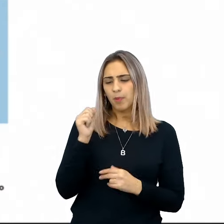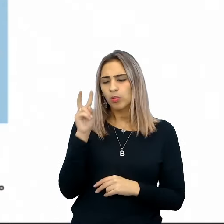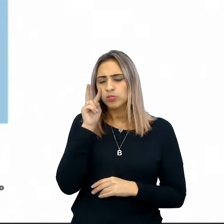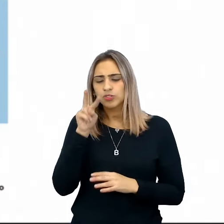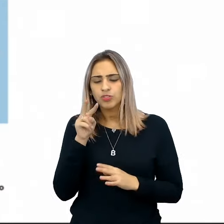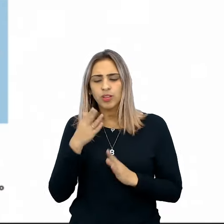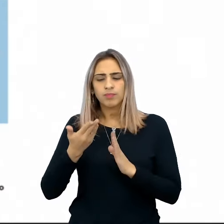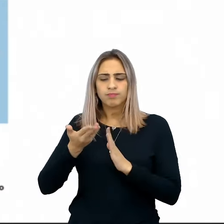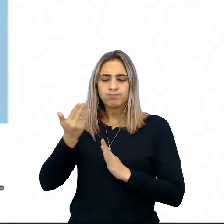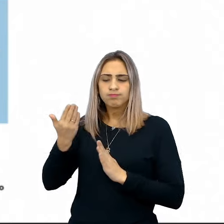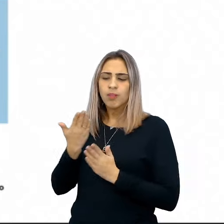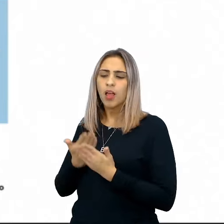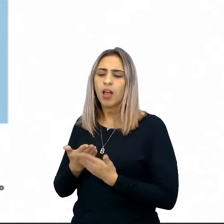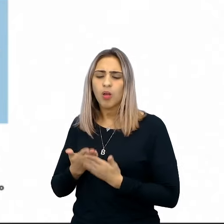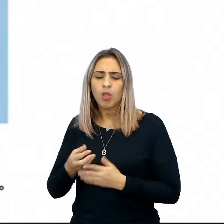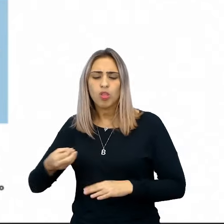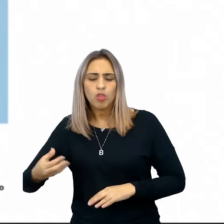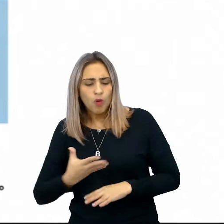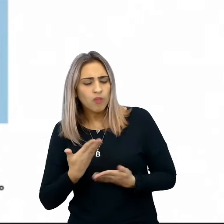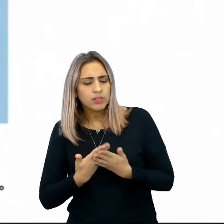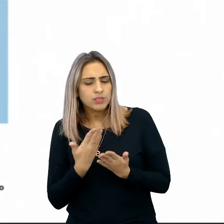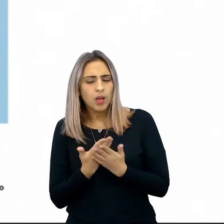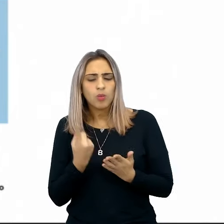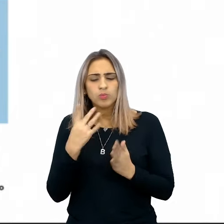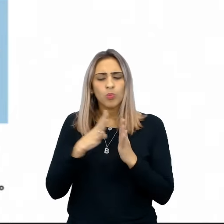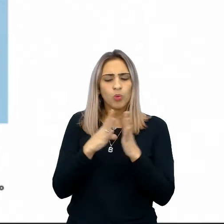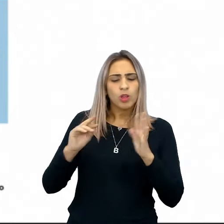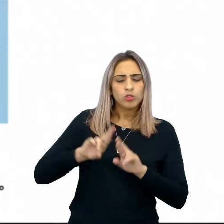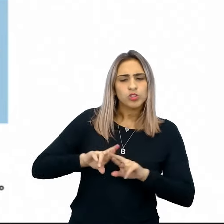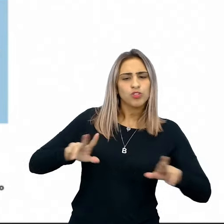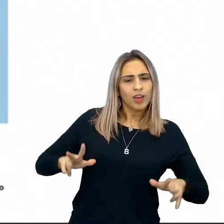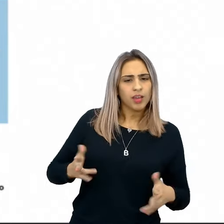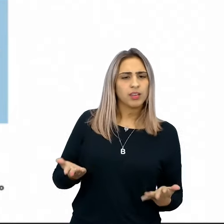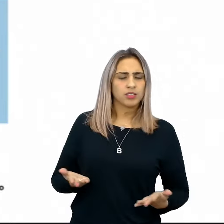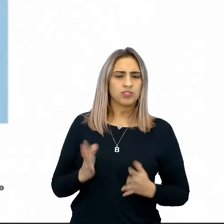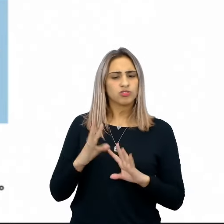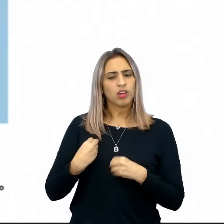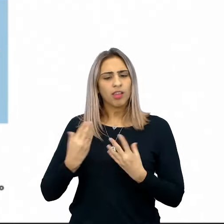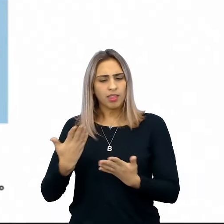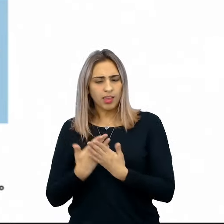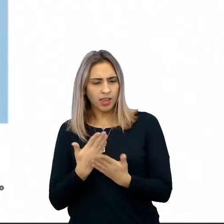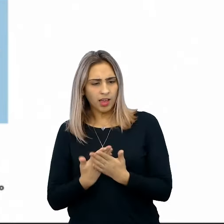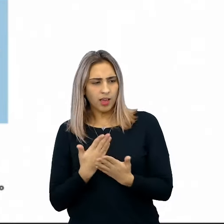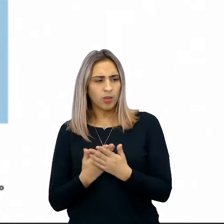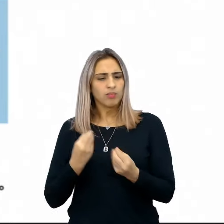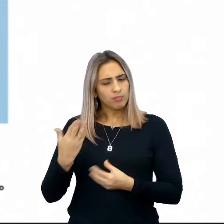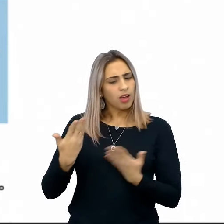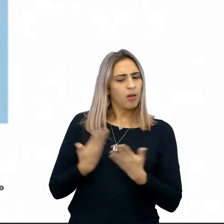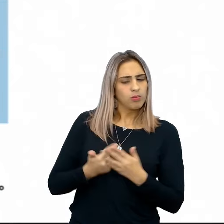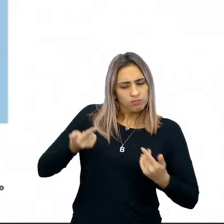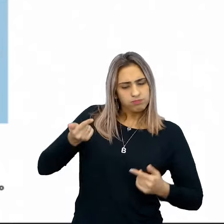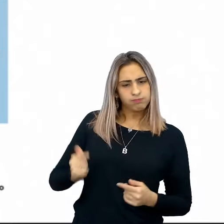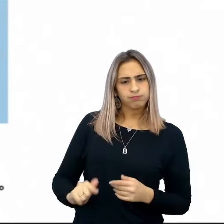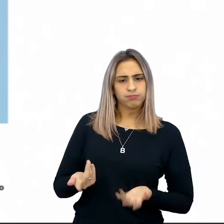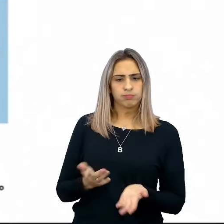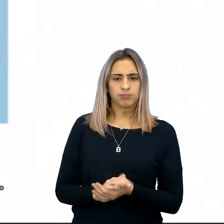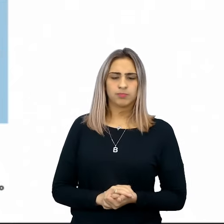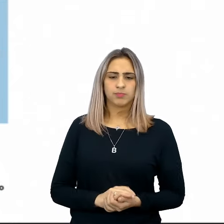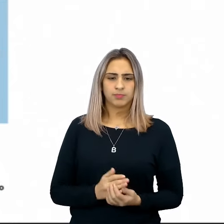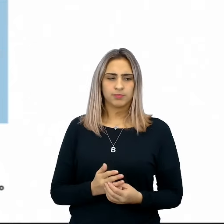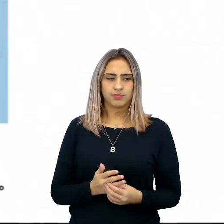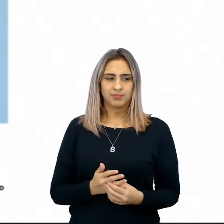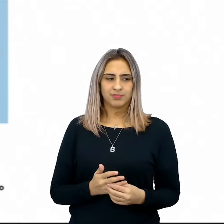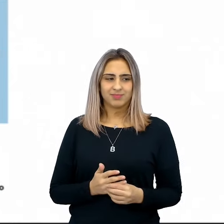aquela aula e pensar em novas aulas, não trazer a aula de novo. Ah, eu já dei a aula, vou dar aula de novo. Não, você vai olhar para